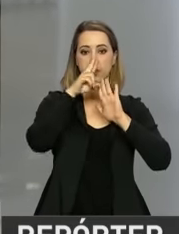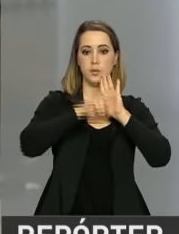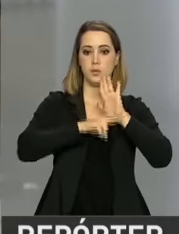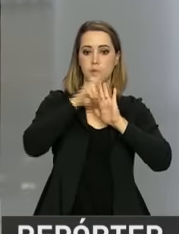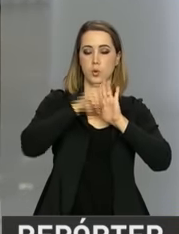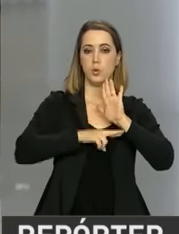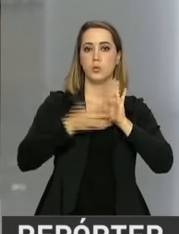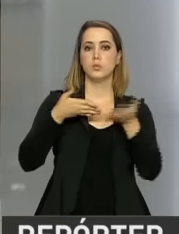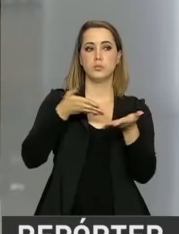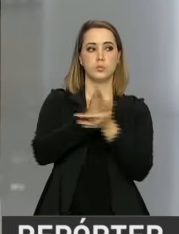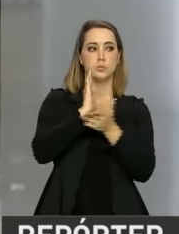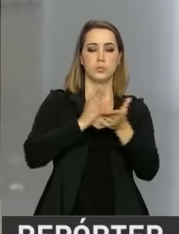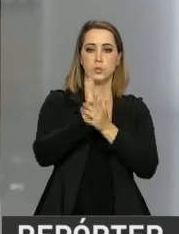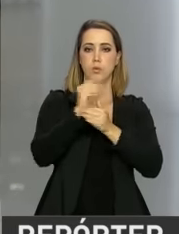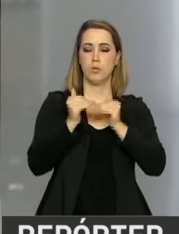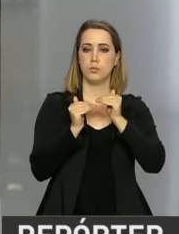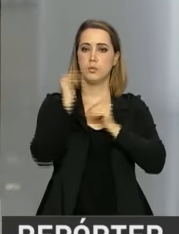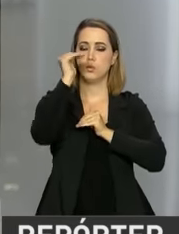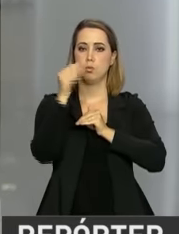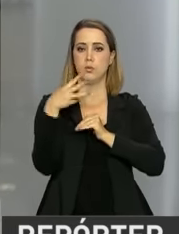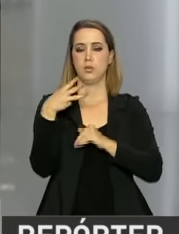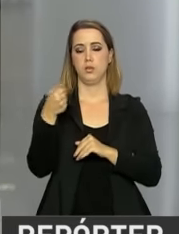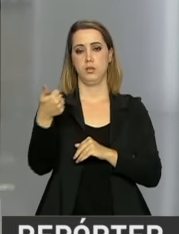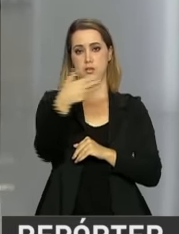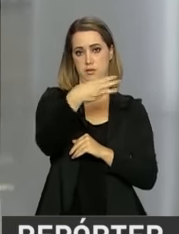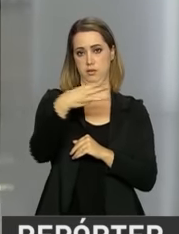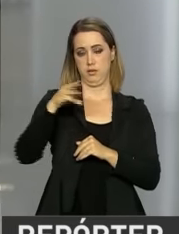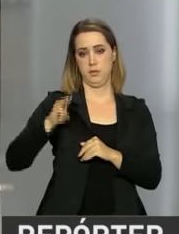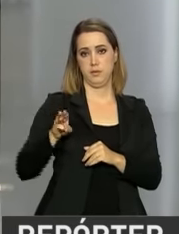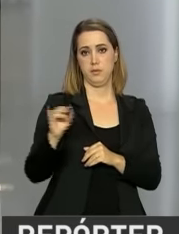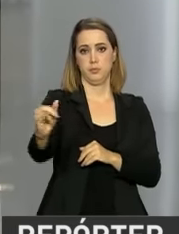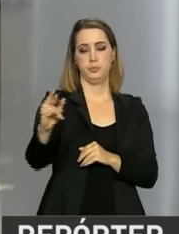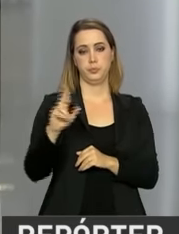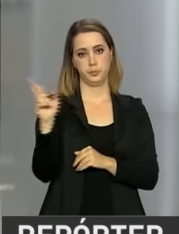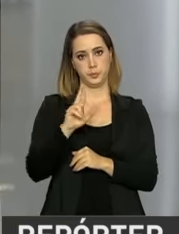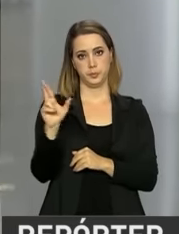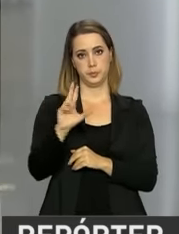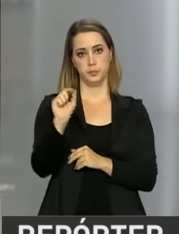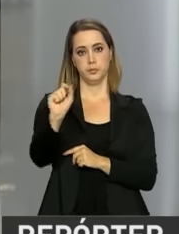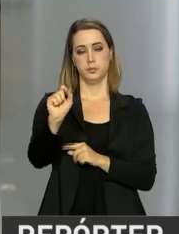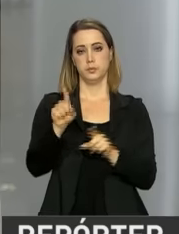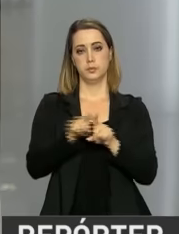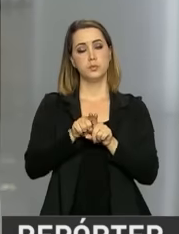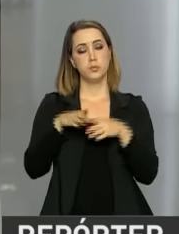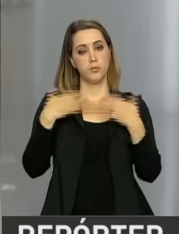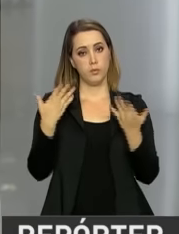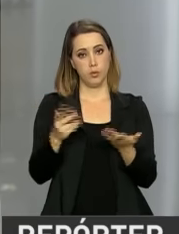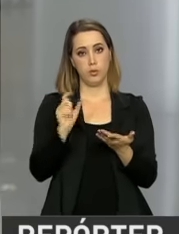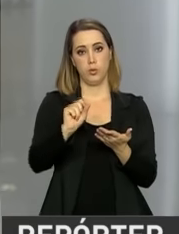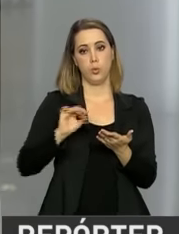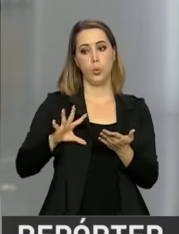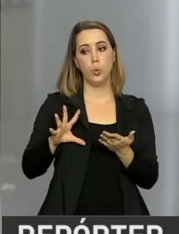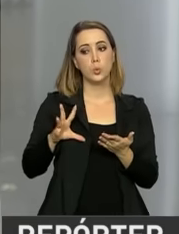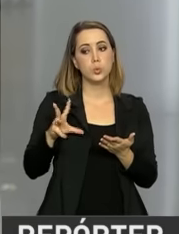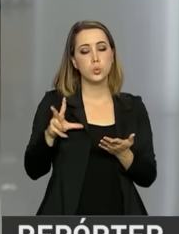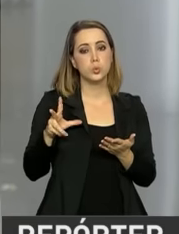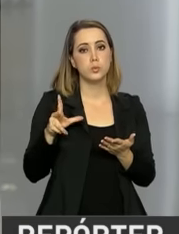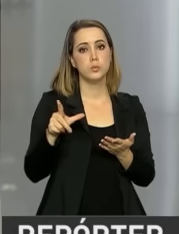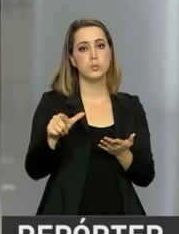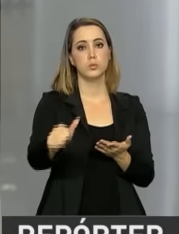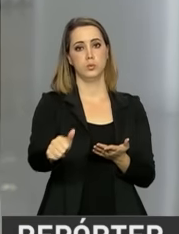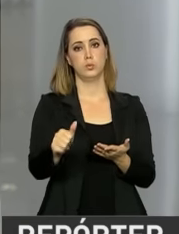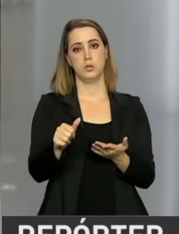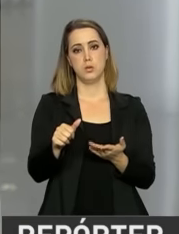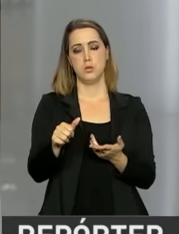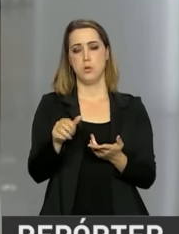prevê um aumento na arrecadação em R3 bilhões 200 milhões deais com isso o total que a